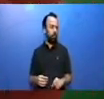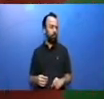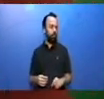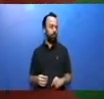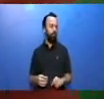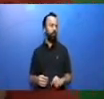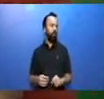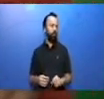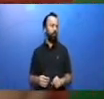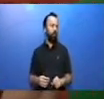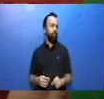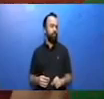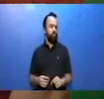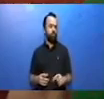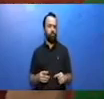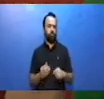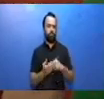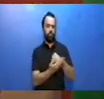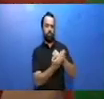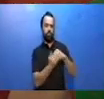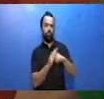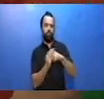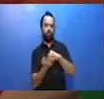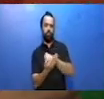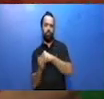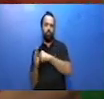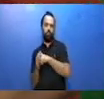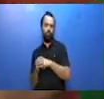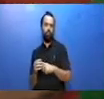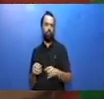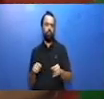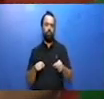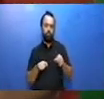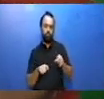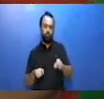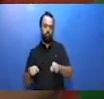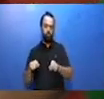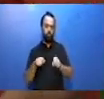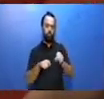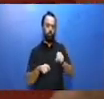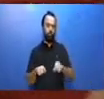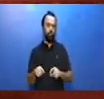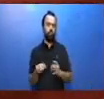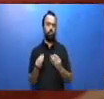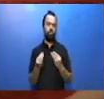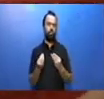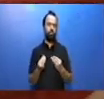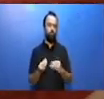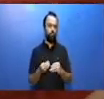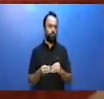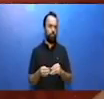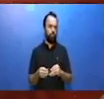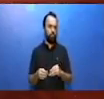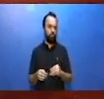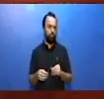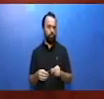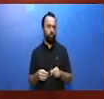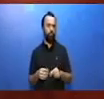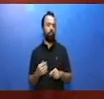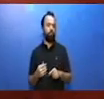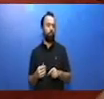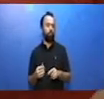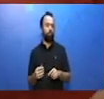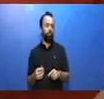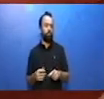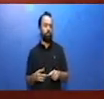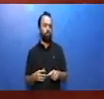E muitos bairros em uma cidade, eles são planejados. como são planejados? Eles já têm feito